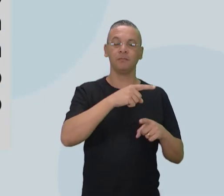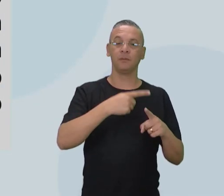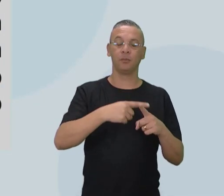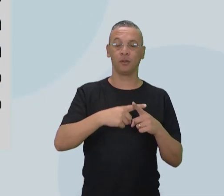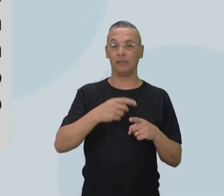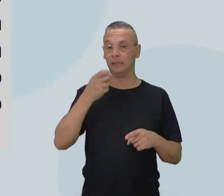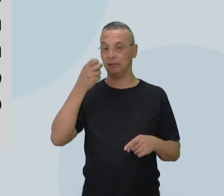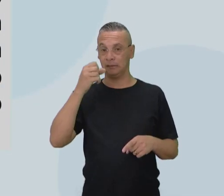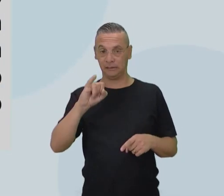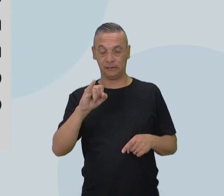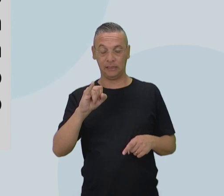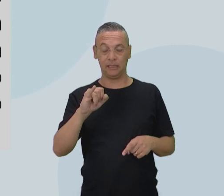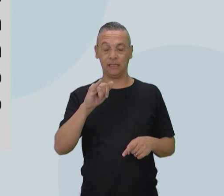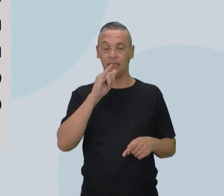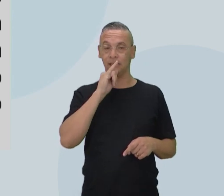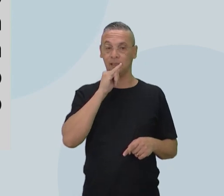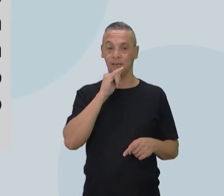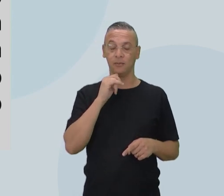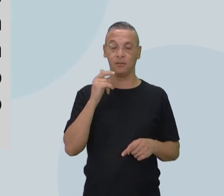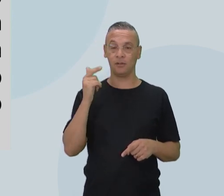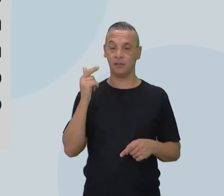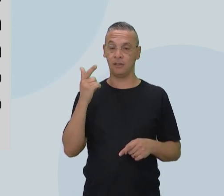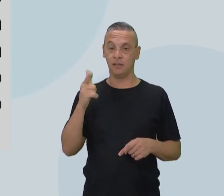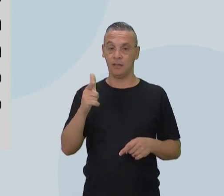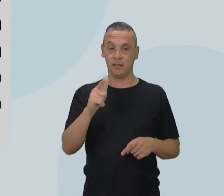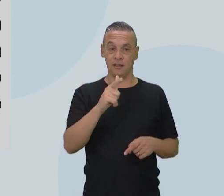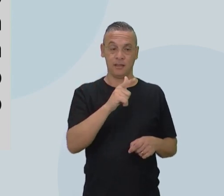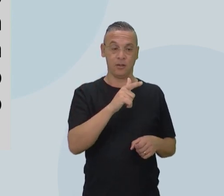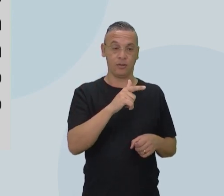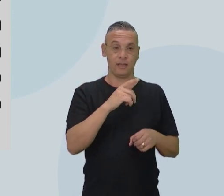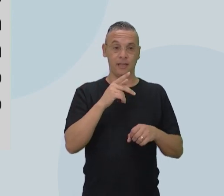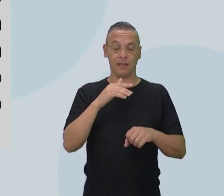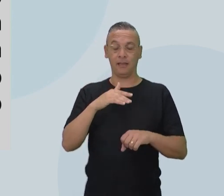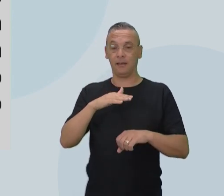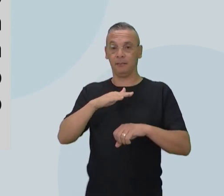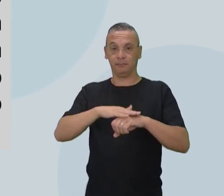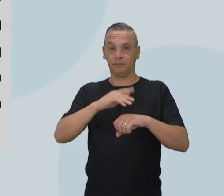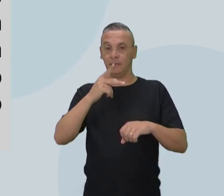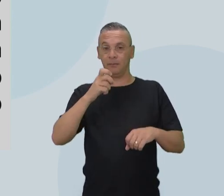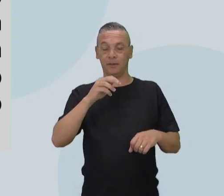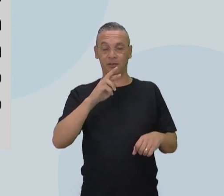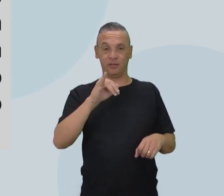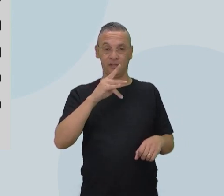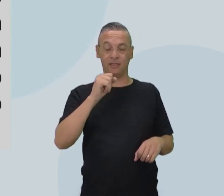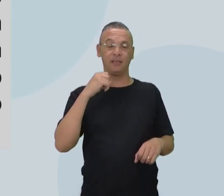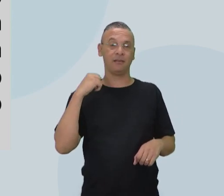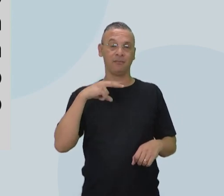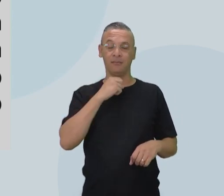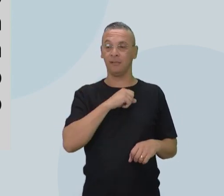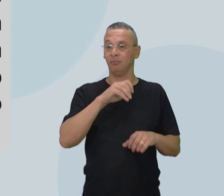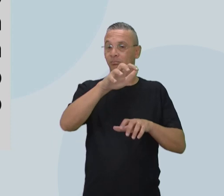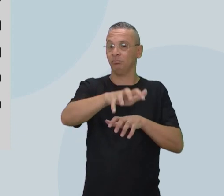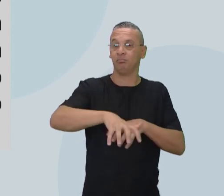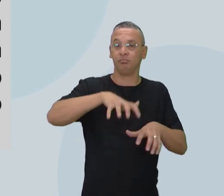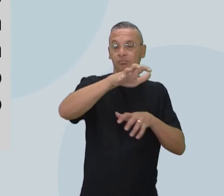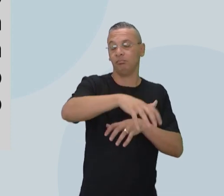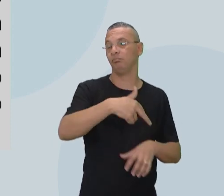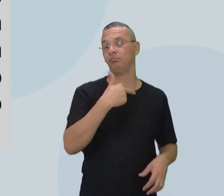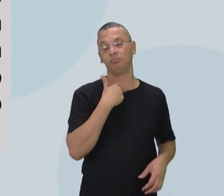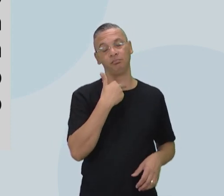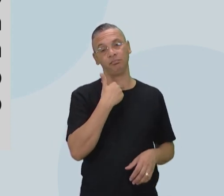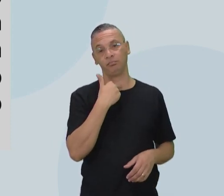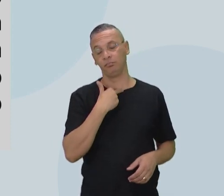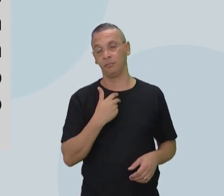sem o uso de pesticidas seria impossível o surgimento da agricultura moderna e que não